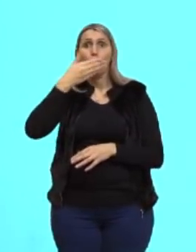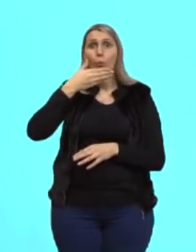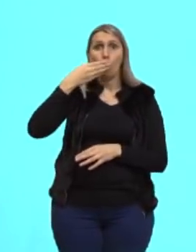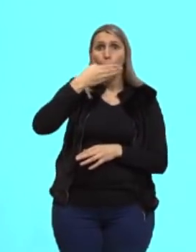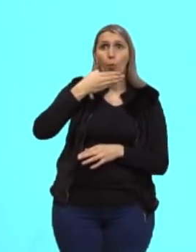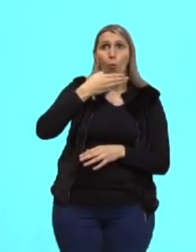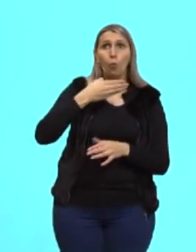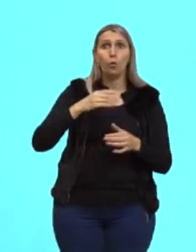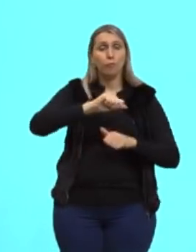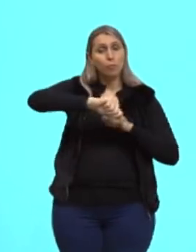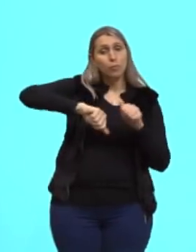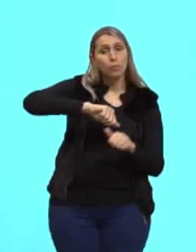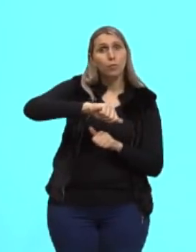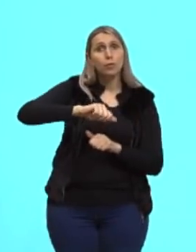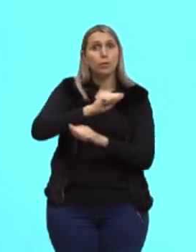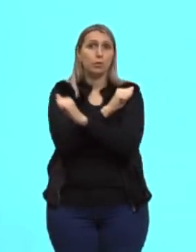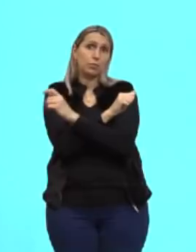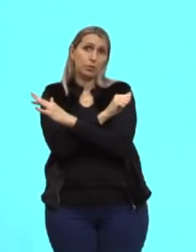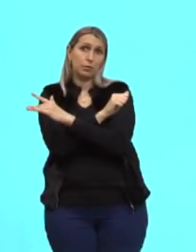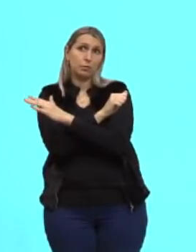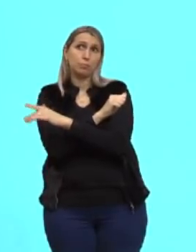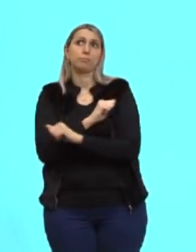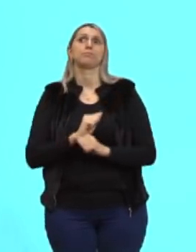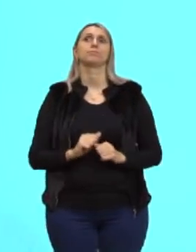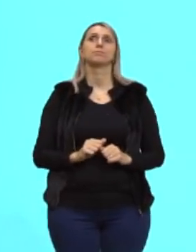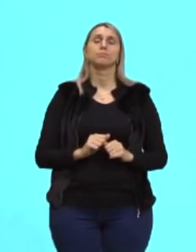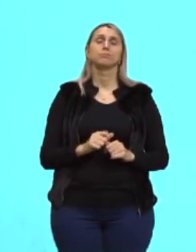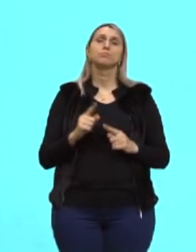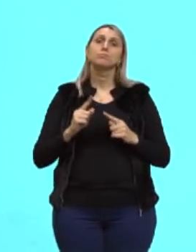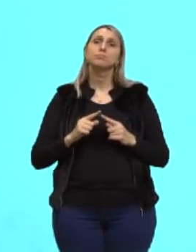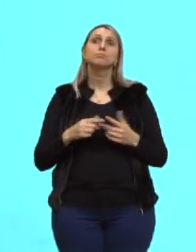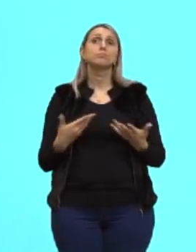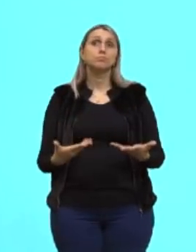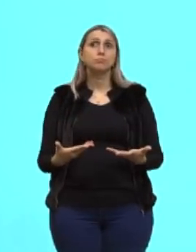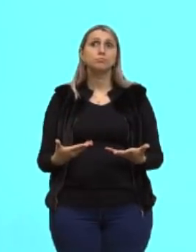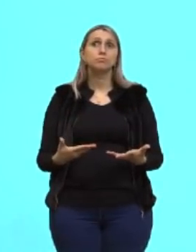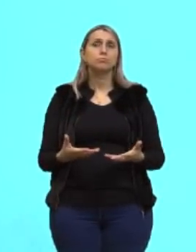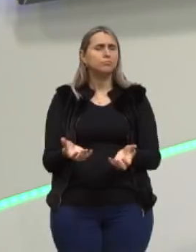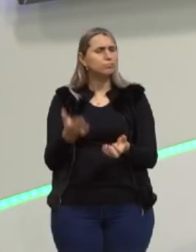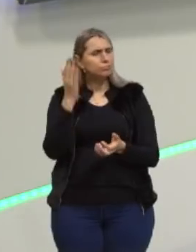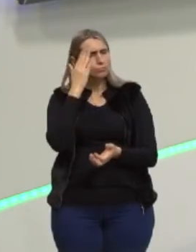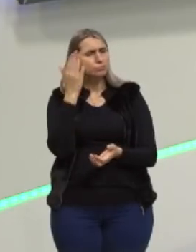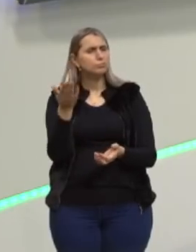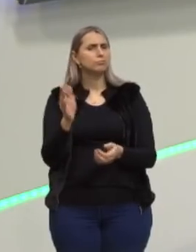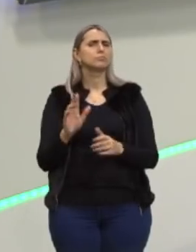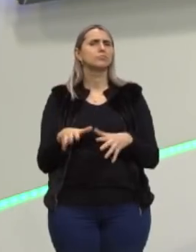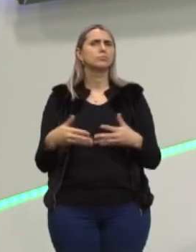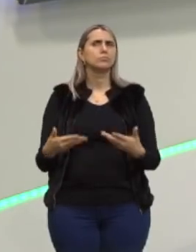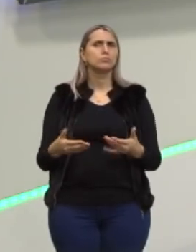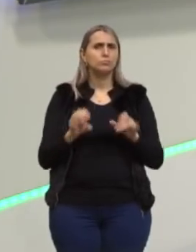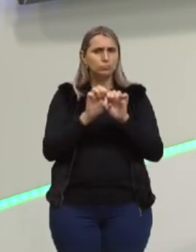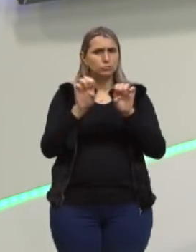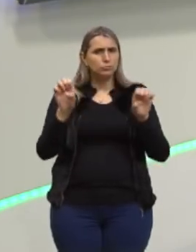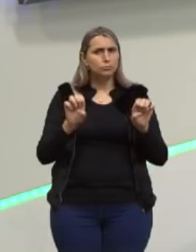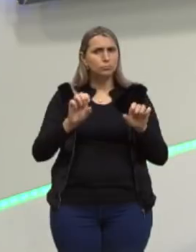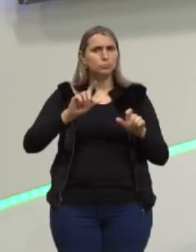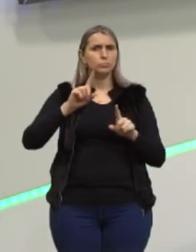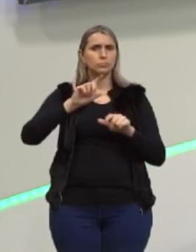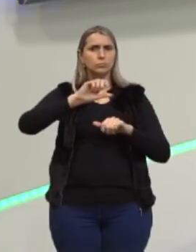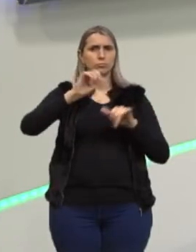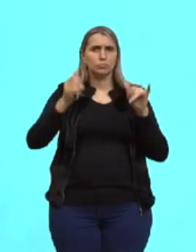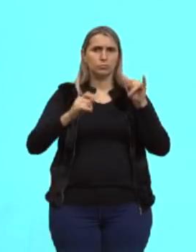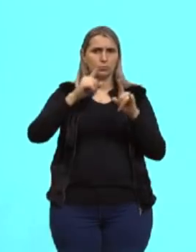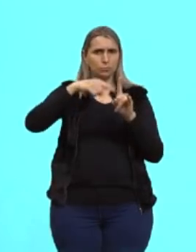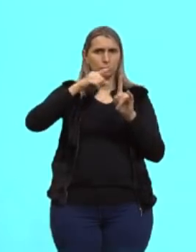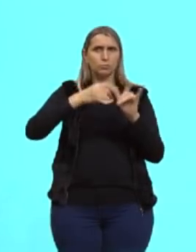ela vai ser convertida em ácido lático tá e ele quer saber ó as equações termoquímicas